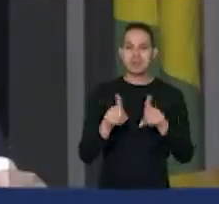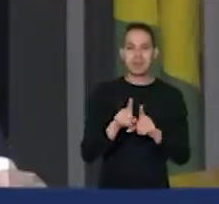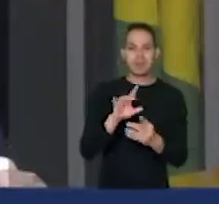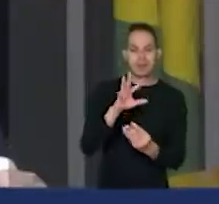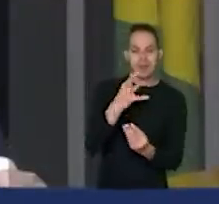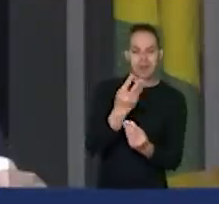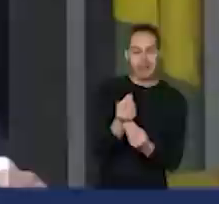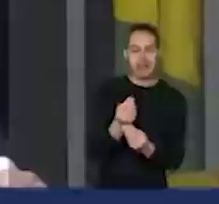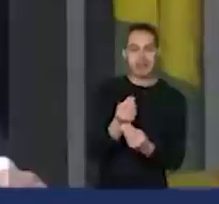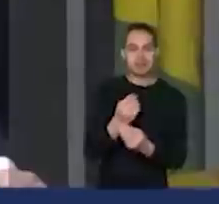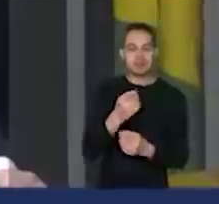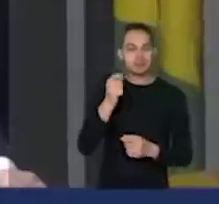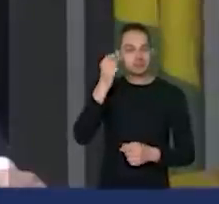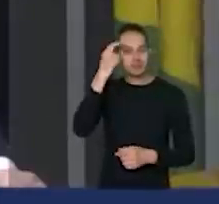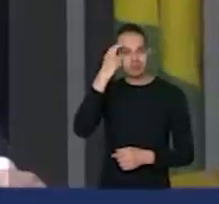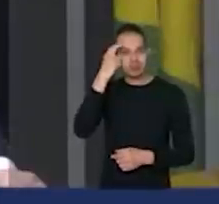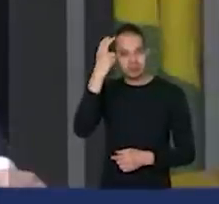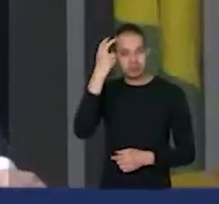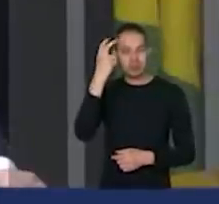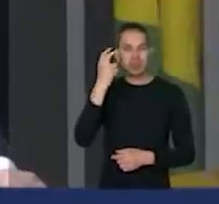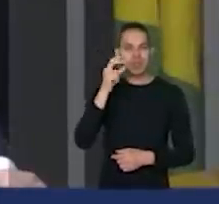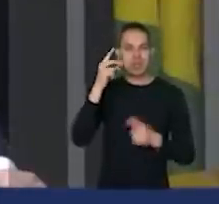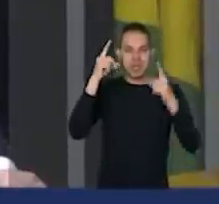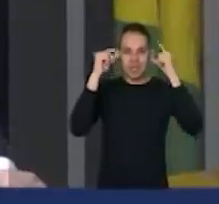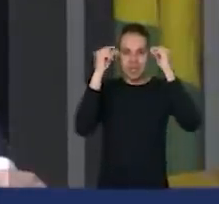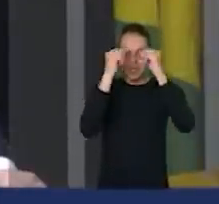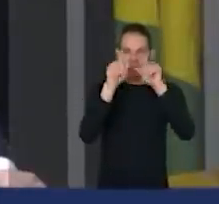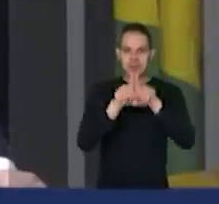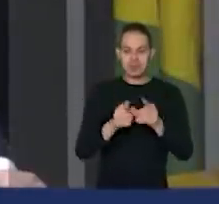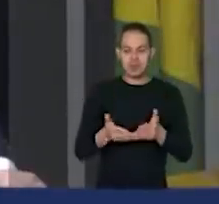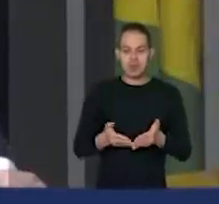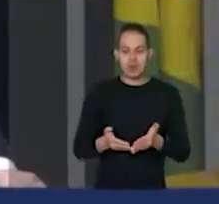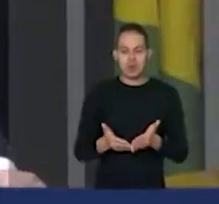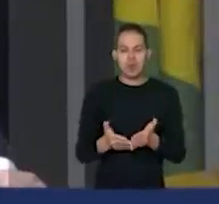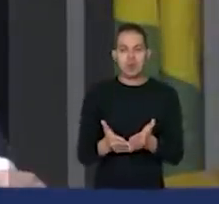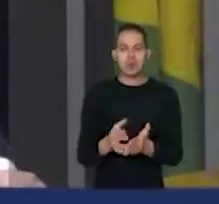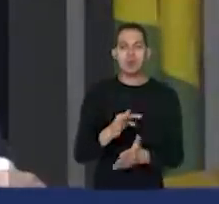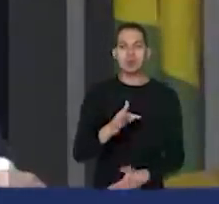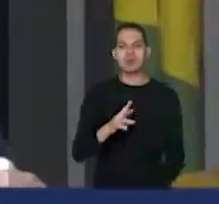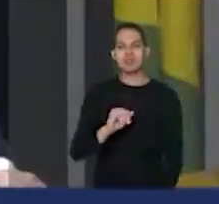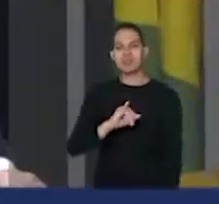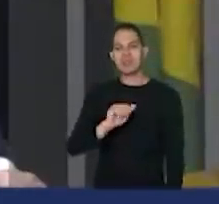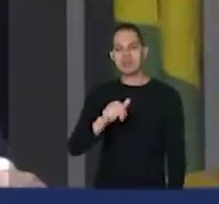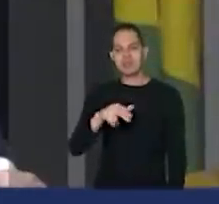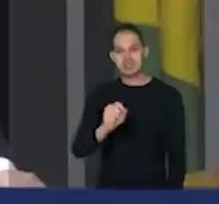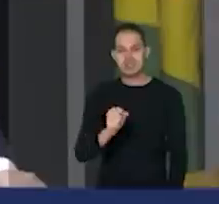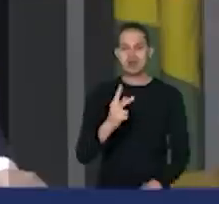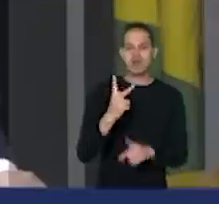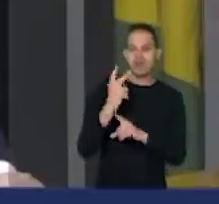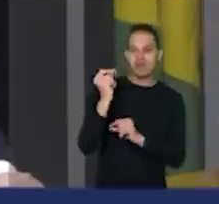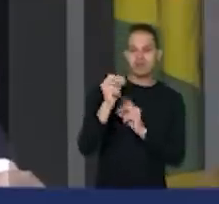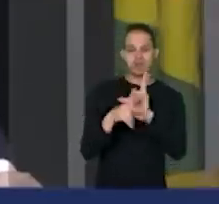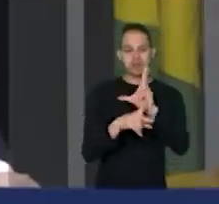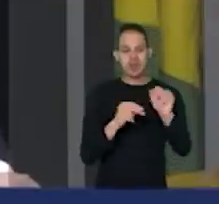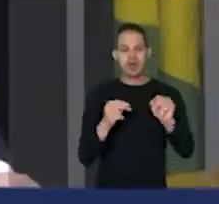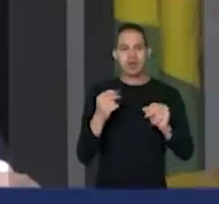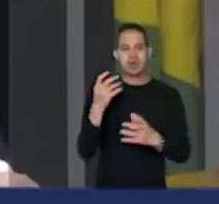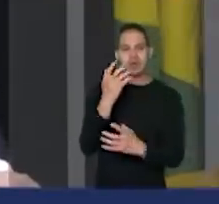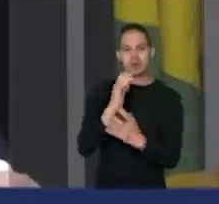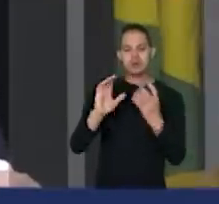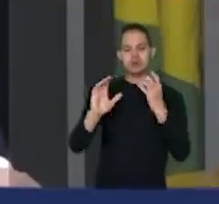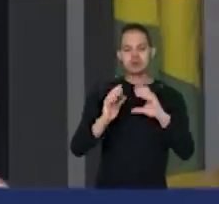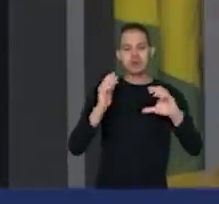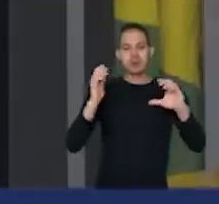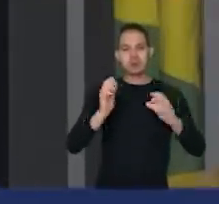grego e do troiano as navegações grandes que fizeram, cale-se de Alexandre e de Trajano a fama das vitórias que tiveram, que eu canto o peito,